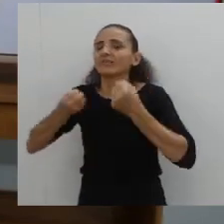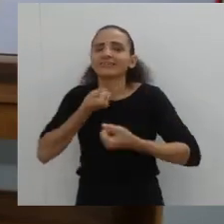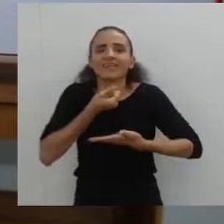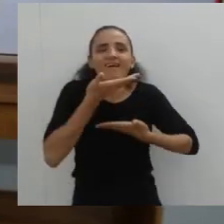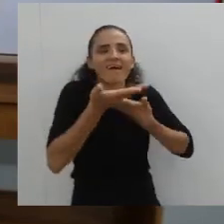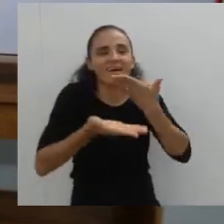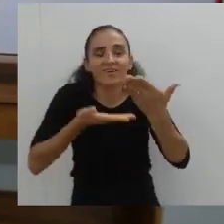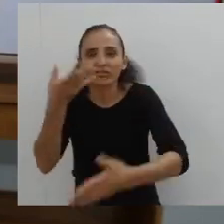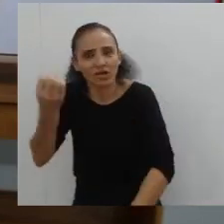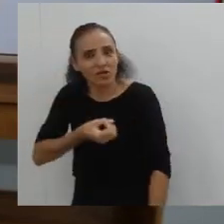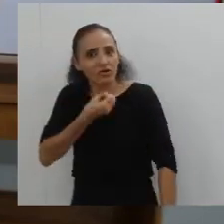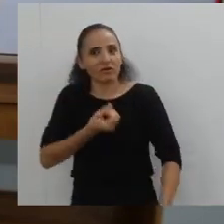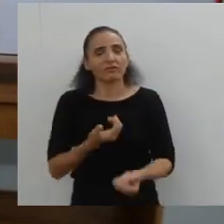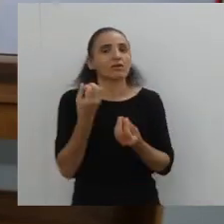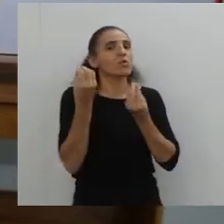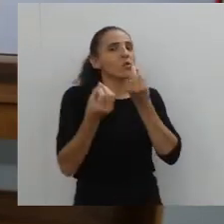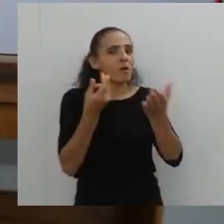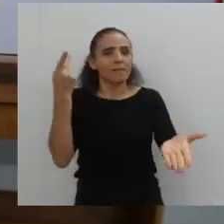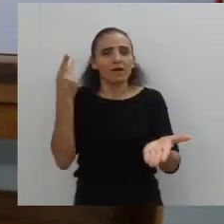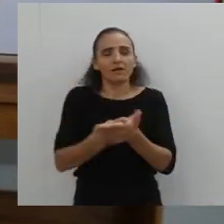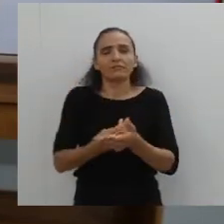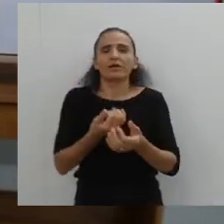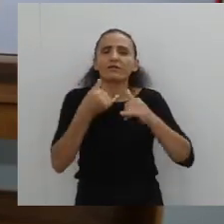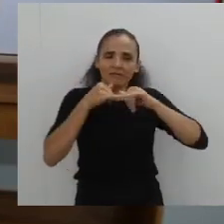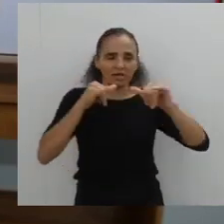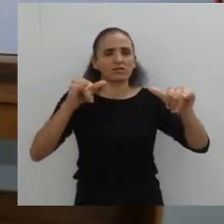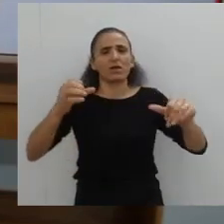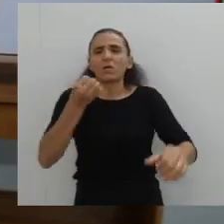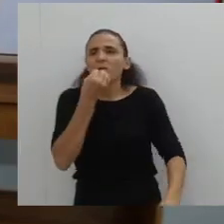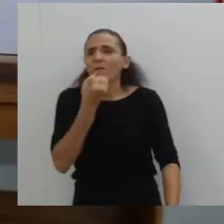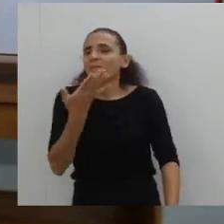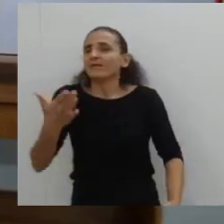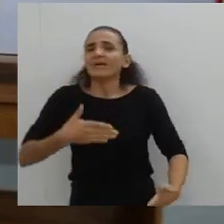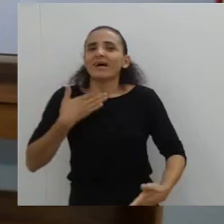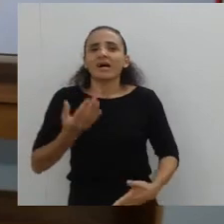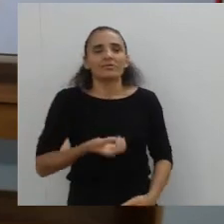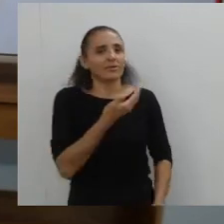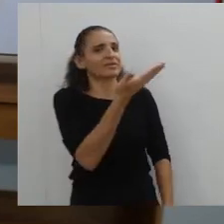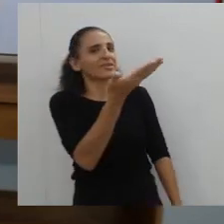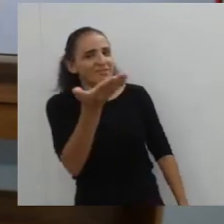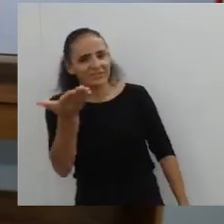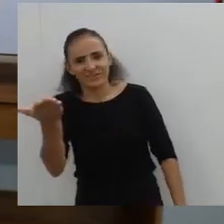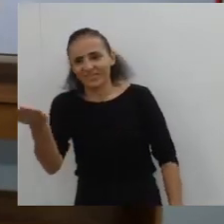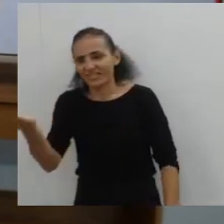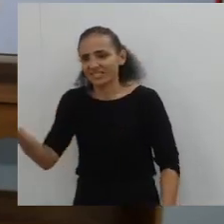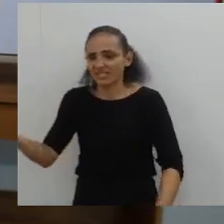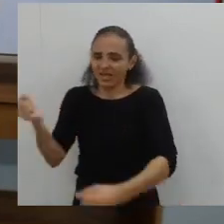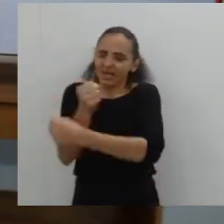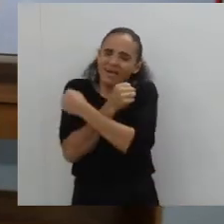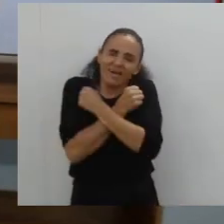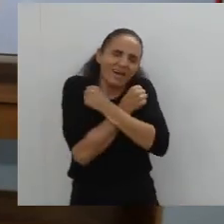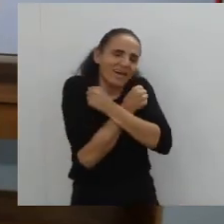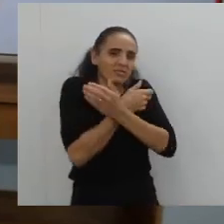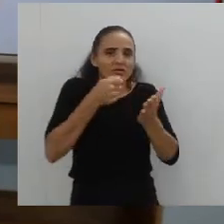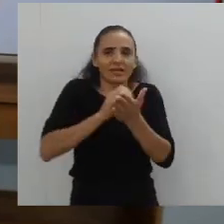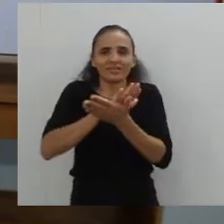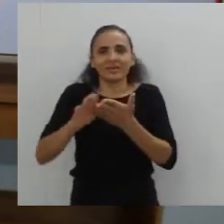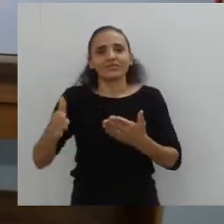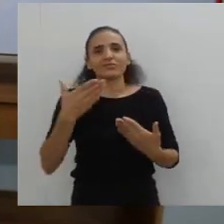teu convívio e no fim poder dizer com muito alívio que você não me deve mais nada.